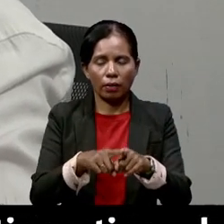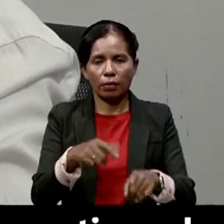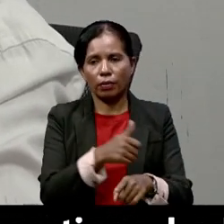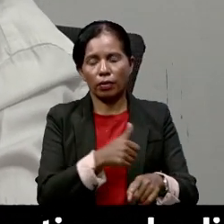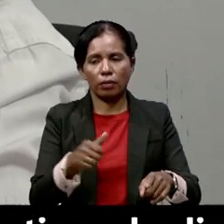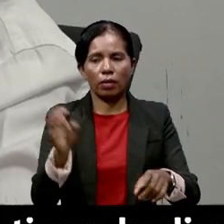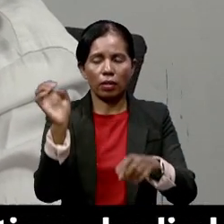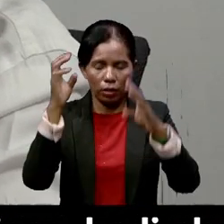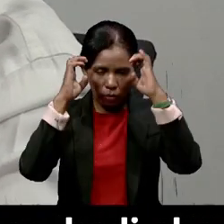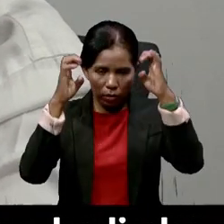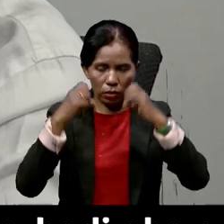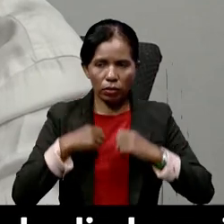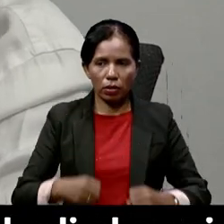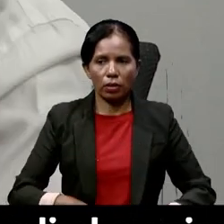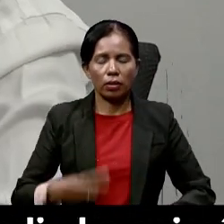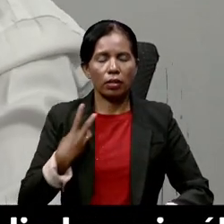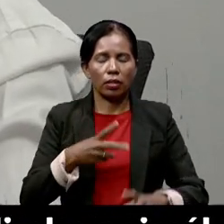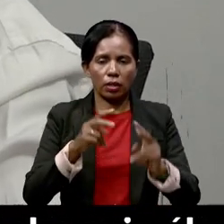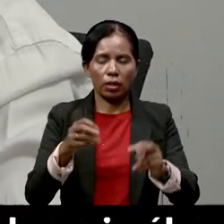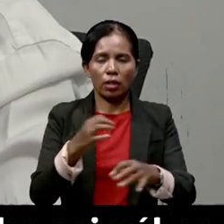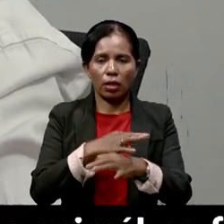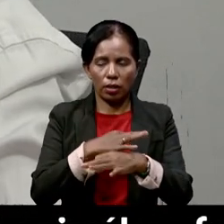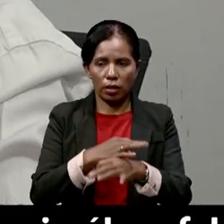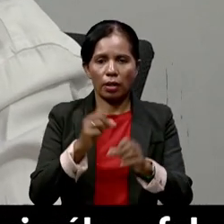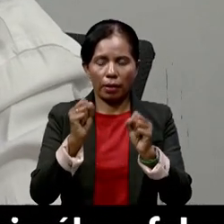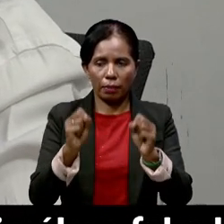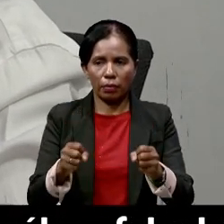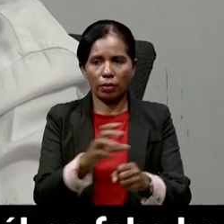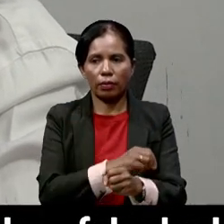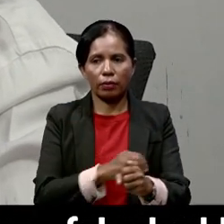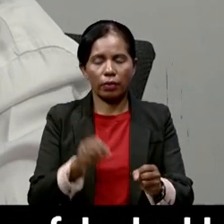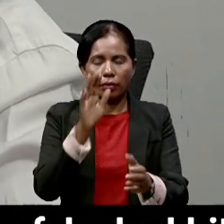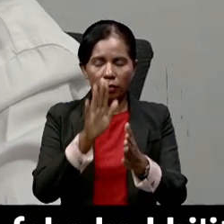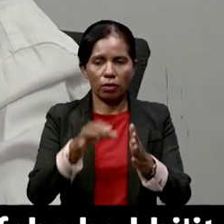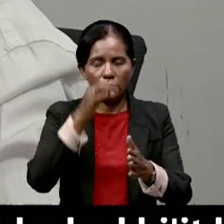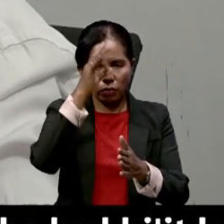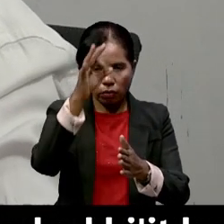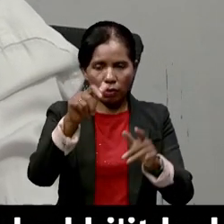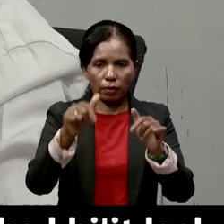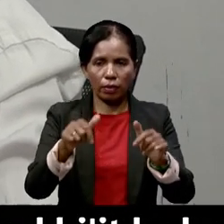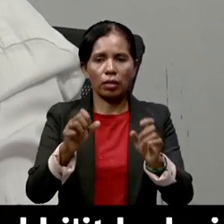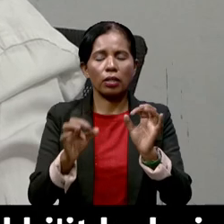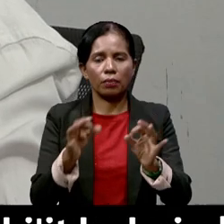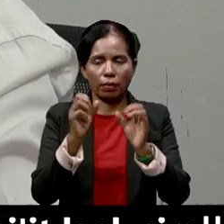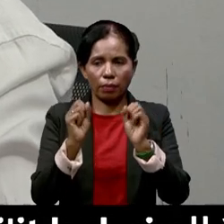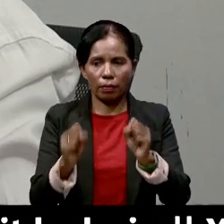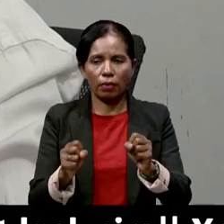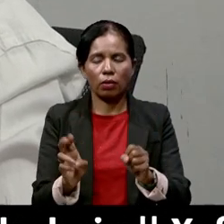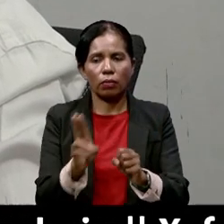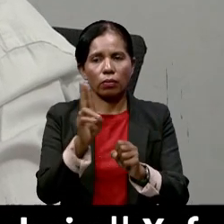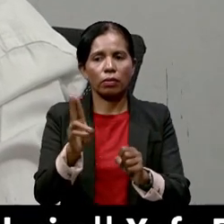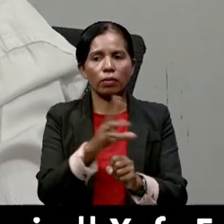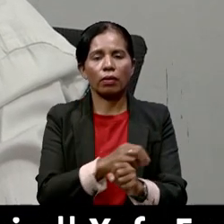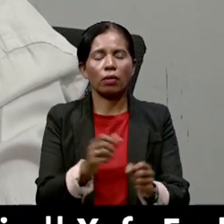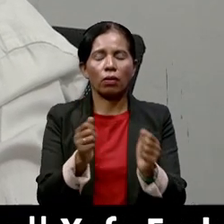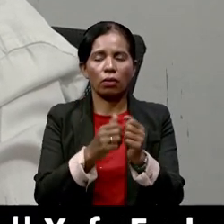los educação, saiu. Ita precisa tem que dia para ita bele ia a capacidade na tom e futuro, né? Se bele ba gera e tenis tor se